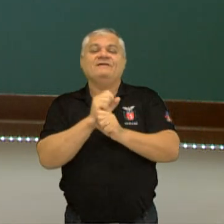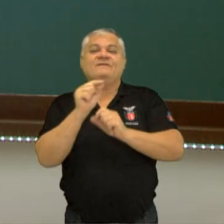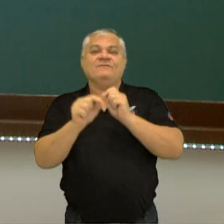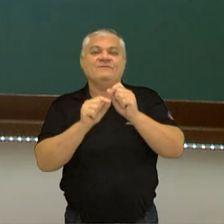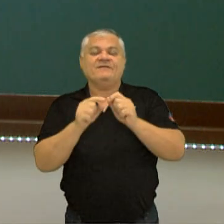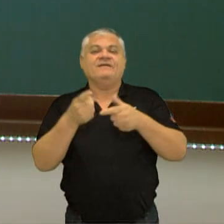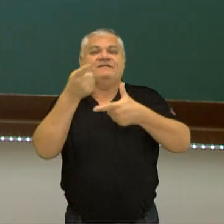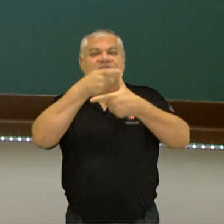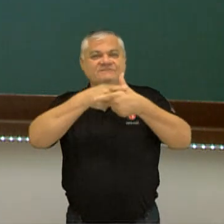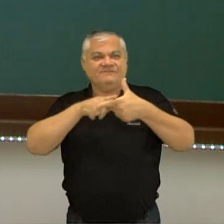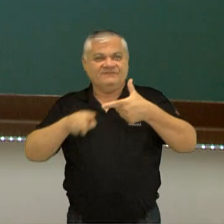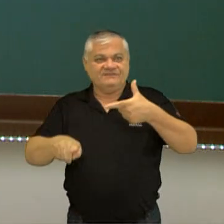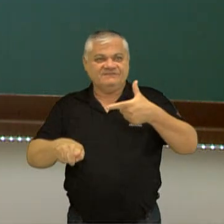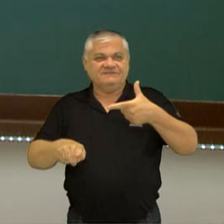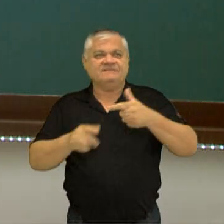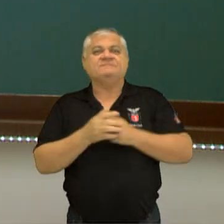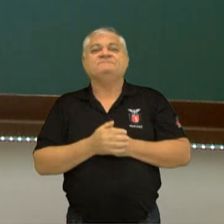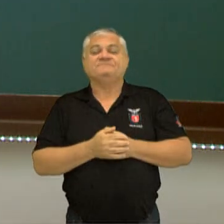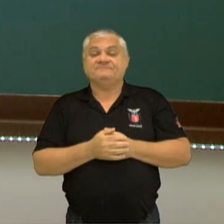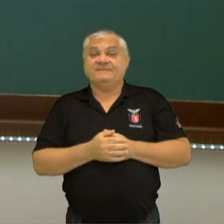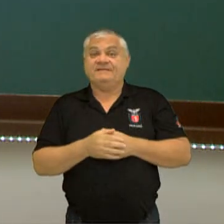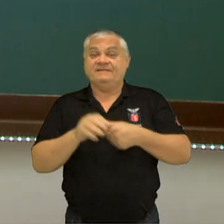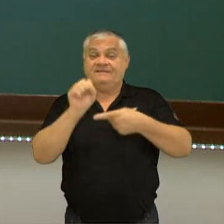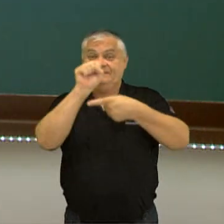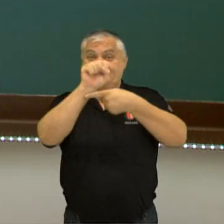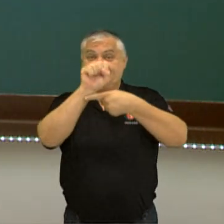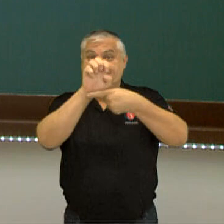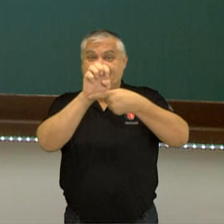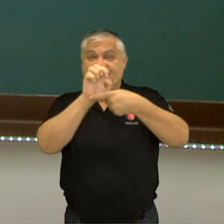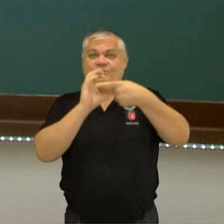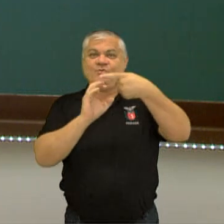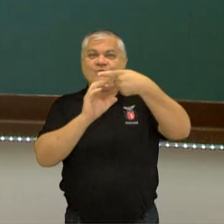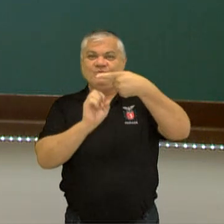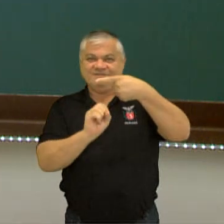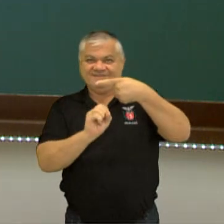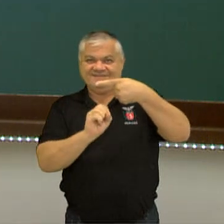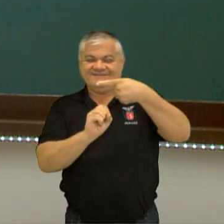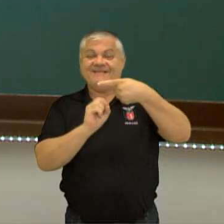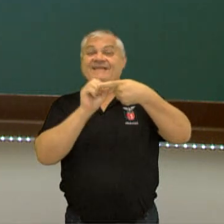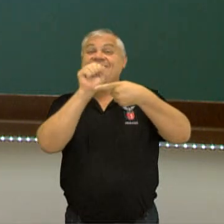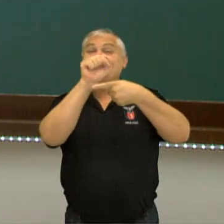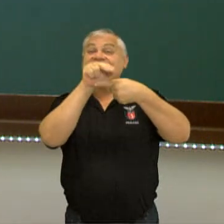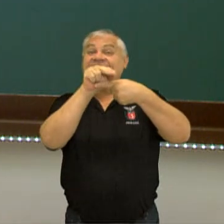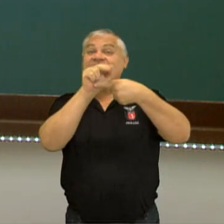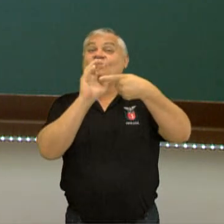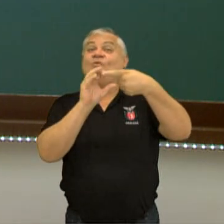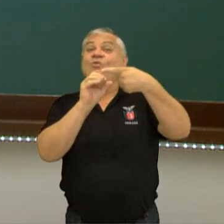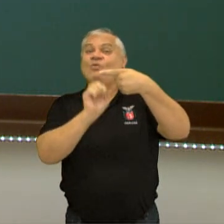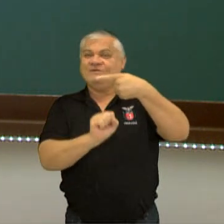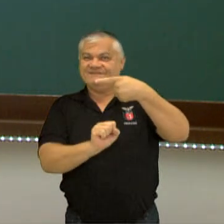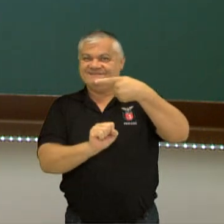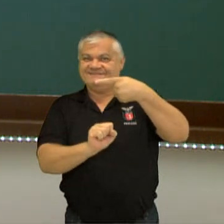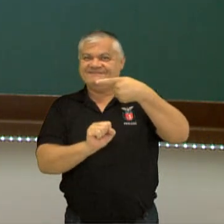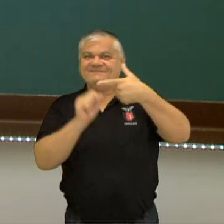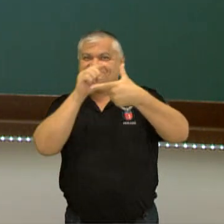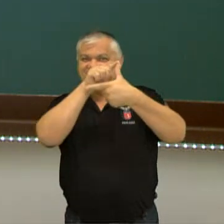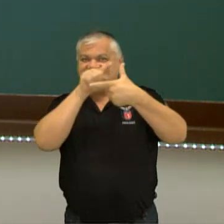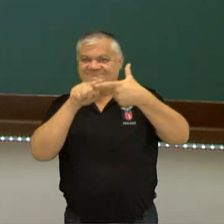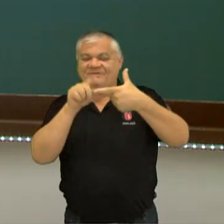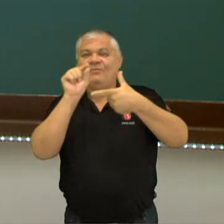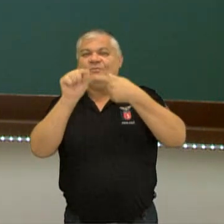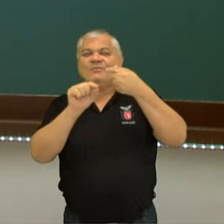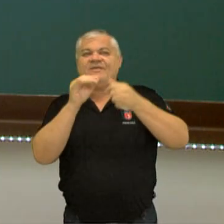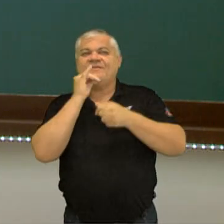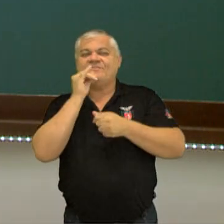fazendo a divisão de seno desse ângulo pelo cosseno desse mesmo ângulo. Então, aqui a gente não pode se esquecer